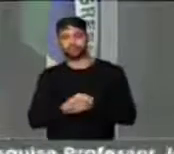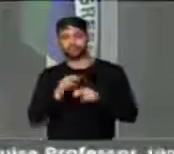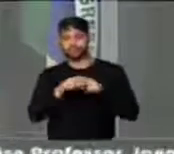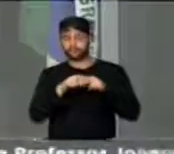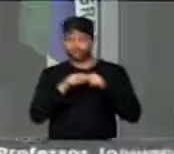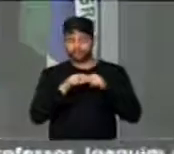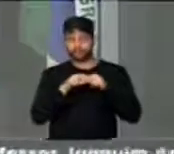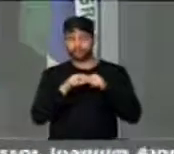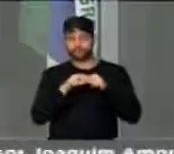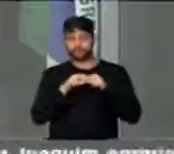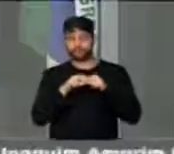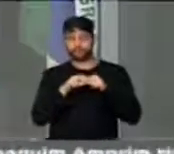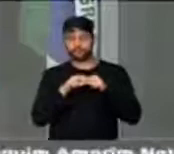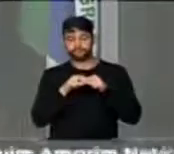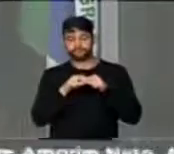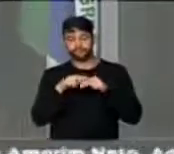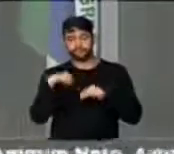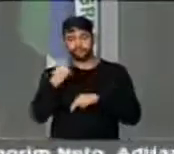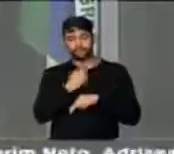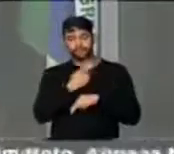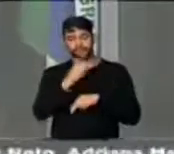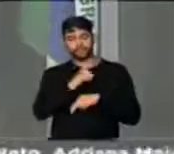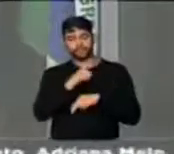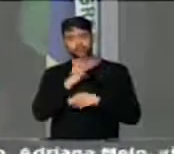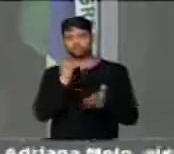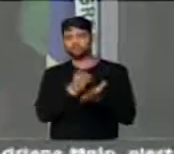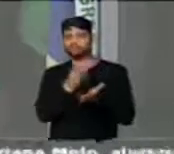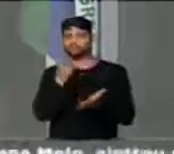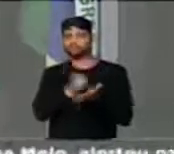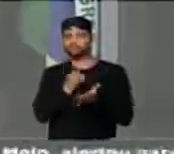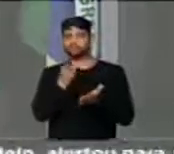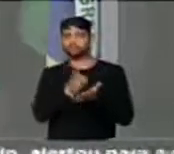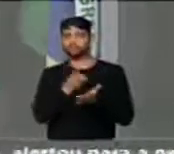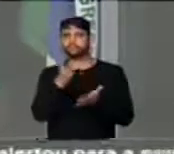Portanto, nós temos que continuar